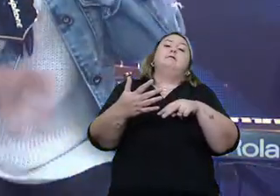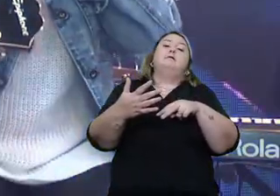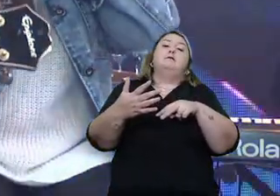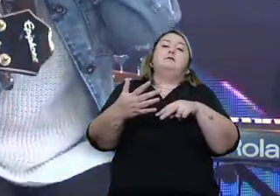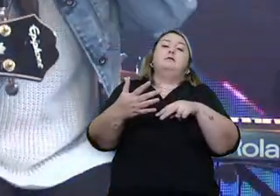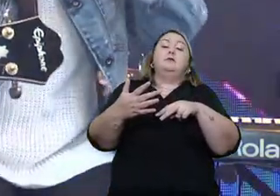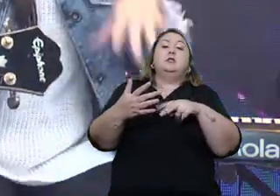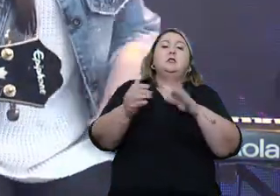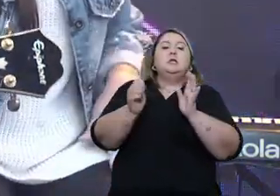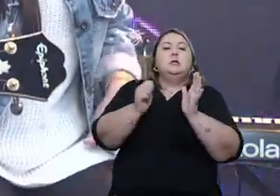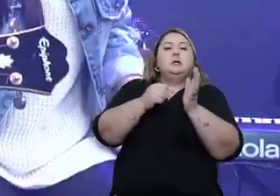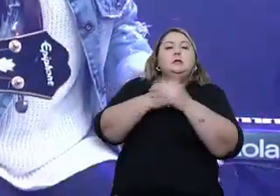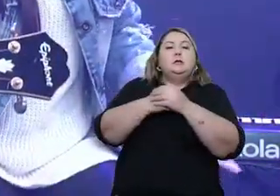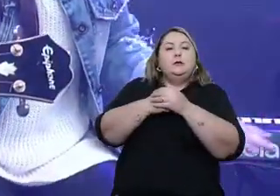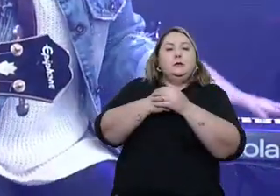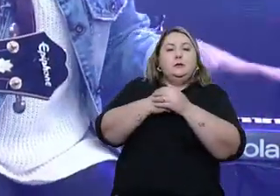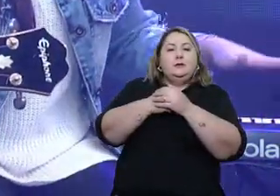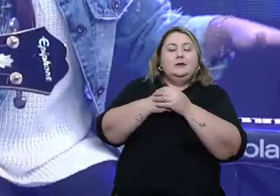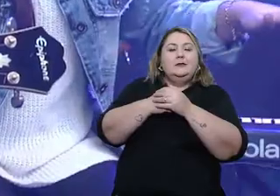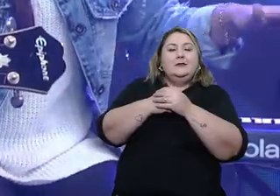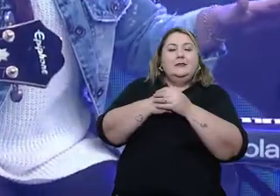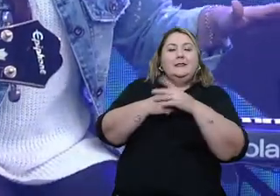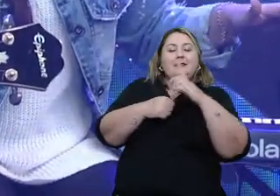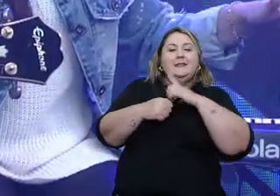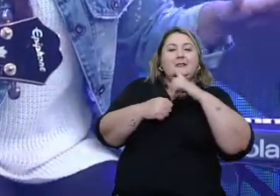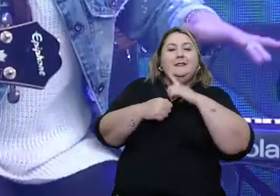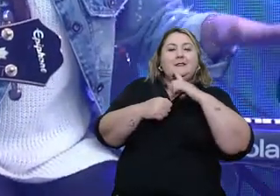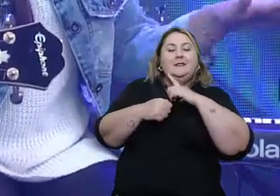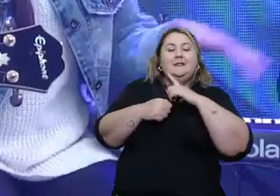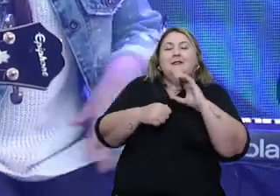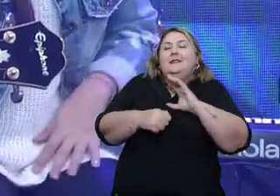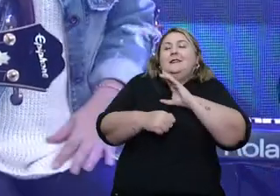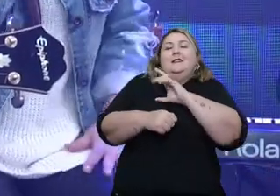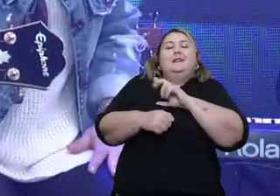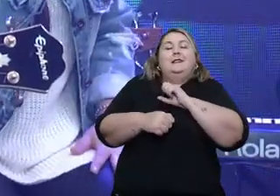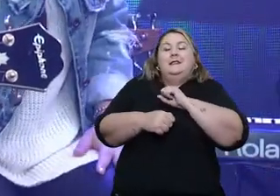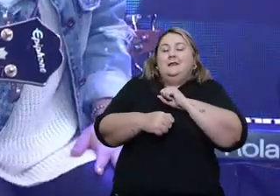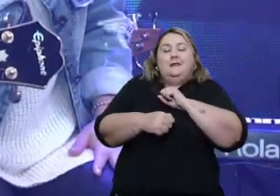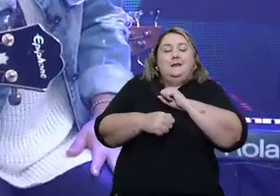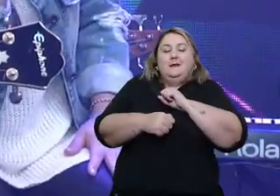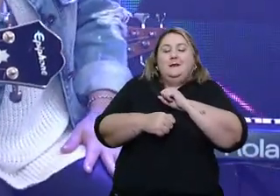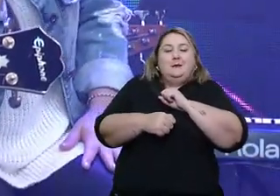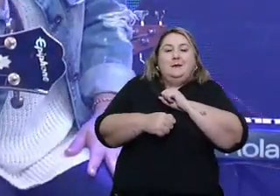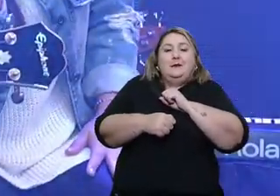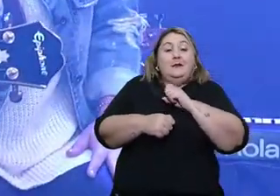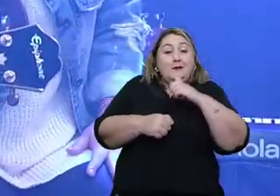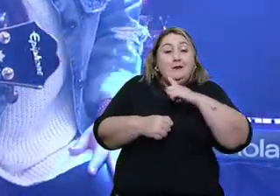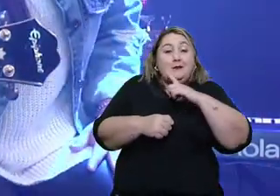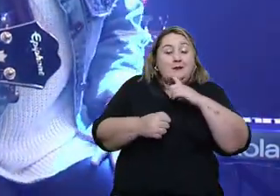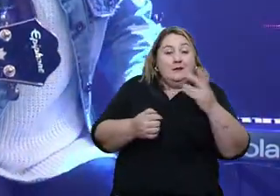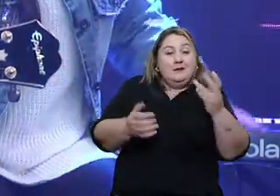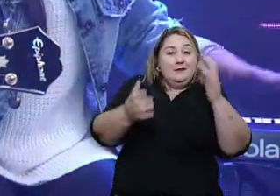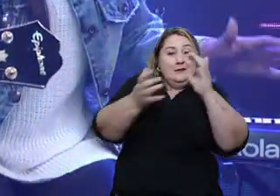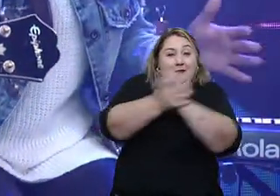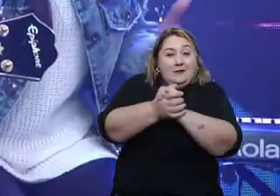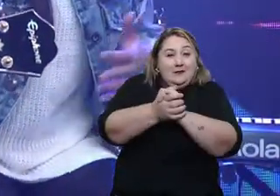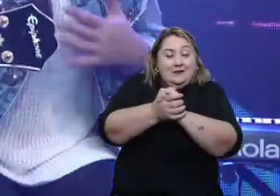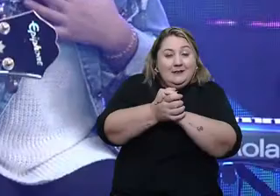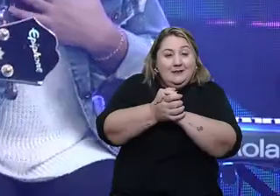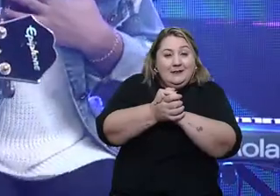ler. Num cantinho abstrato no verso, ela disse: meu amor, eu